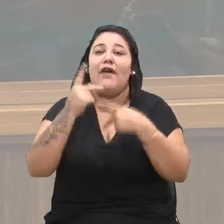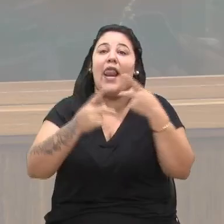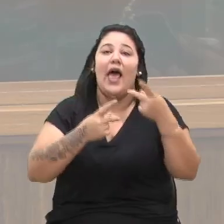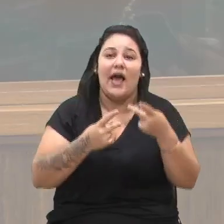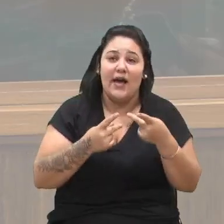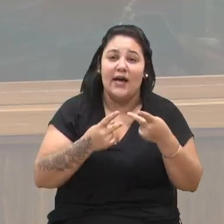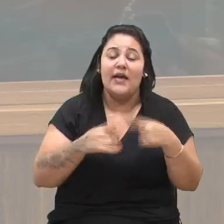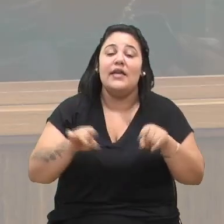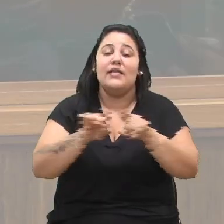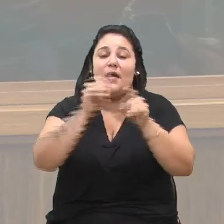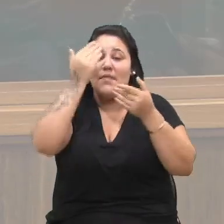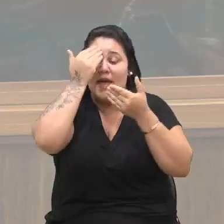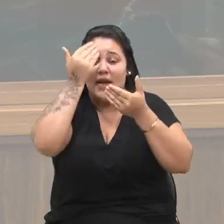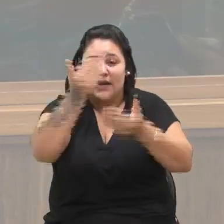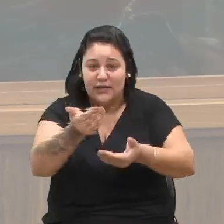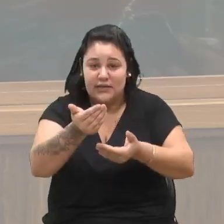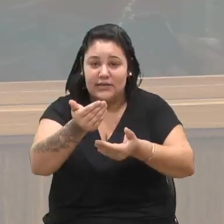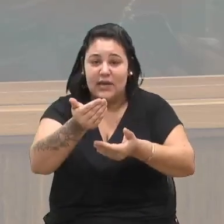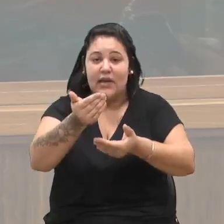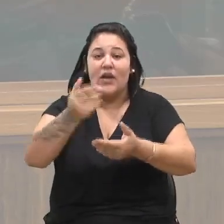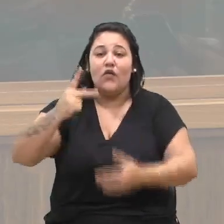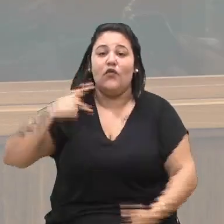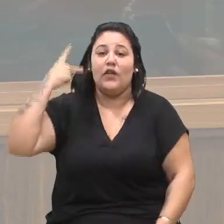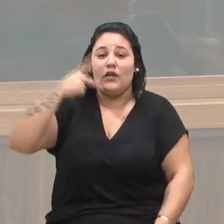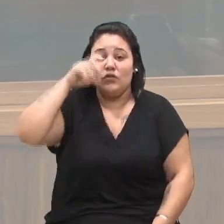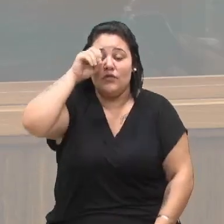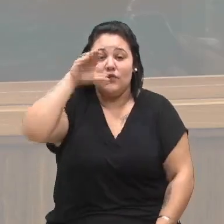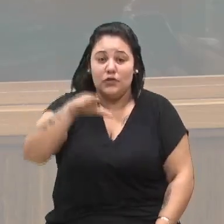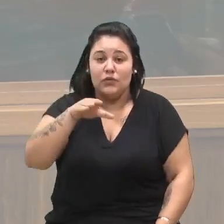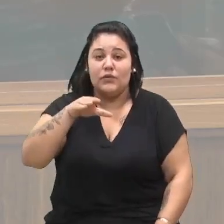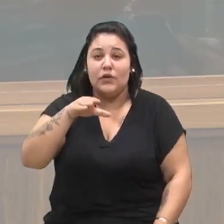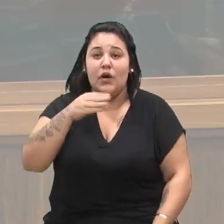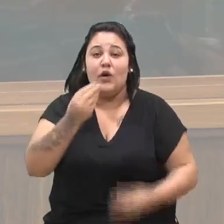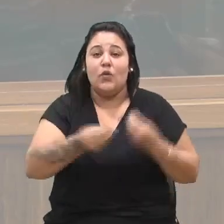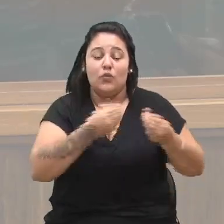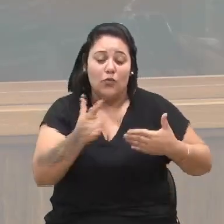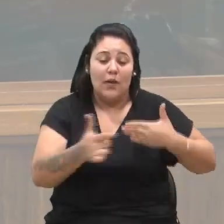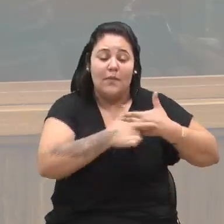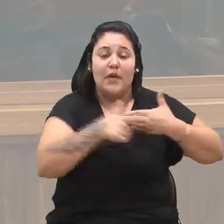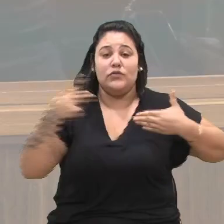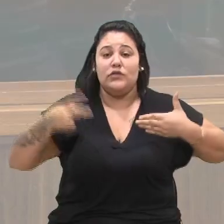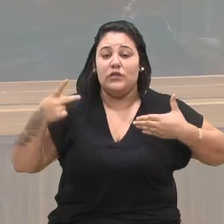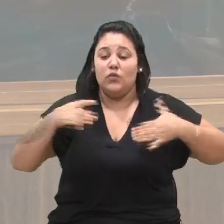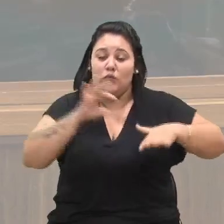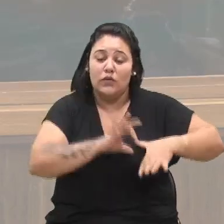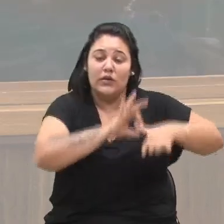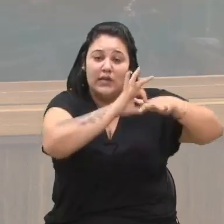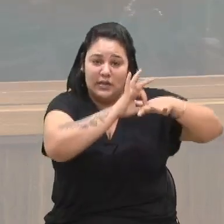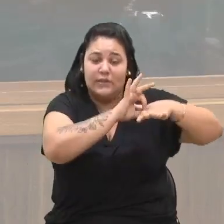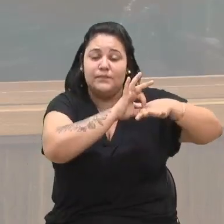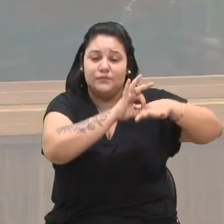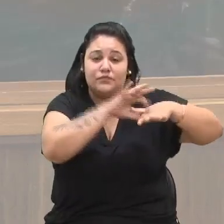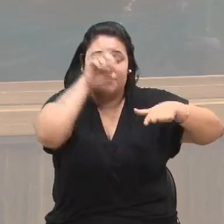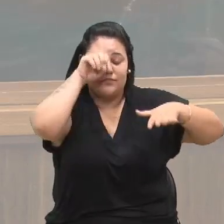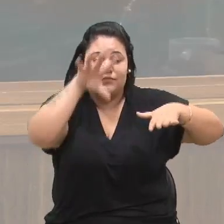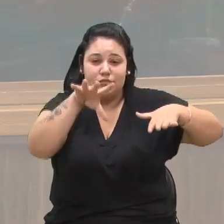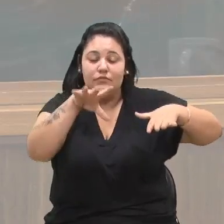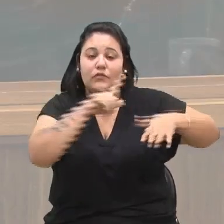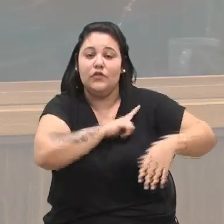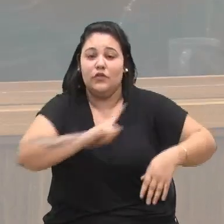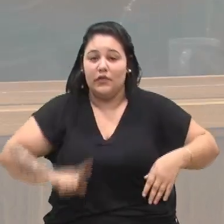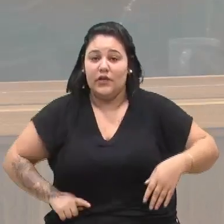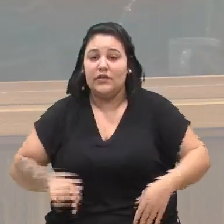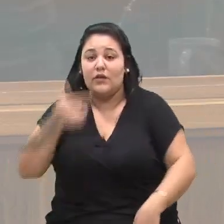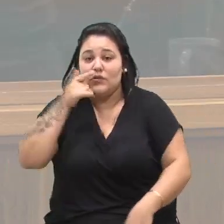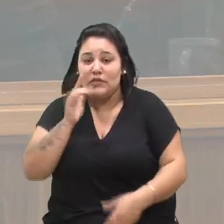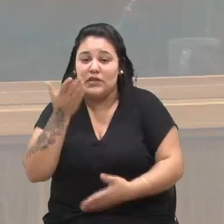e agradecer o vereador Fiuza, enquanto vice-líder do governo, que está atendendo às nossas reivindicações,